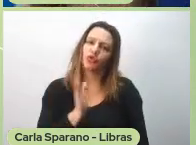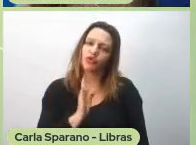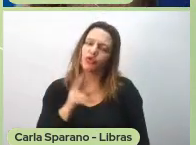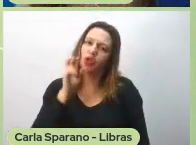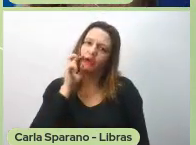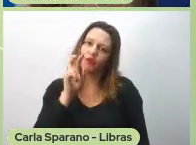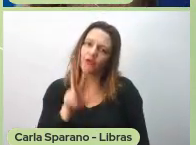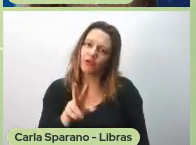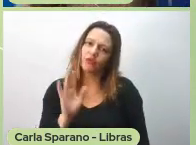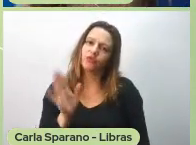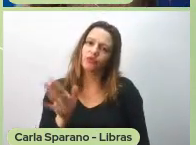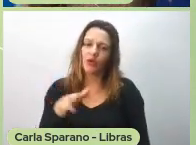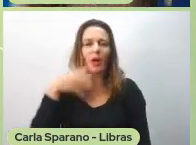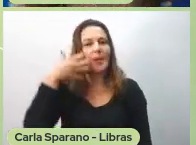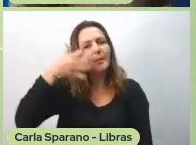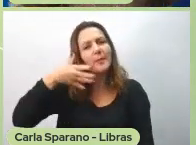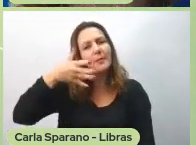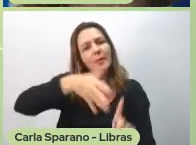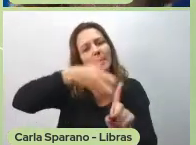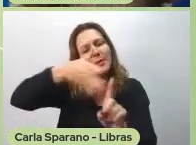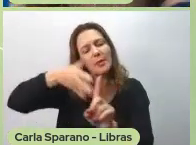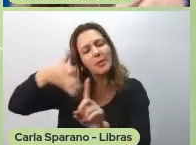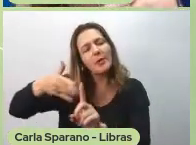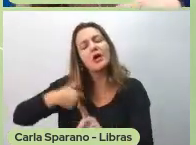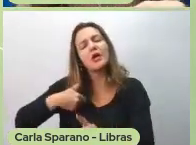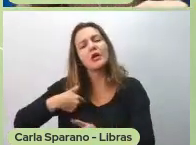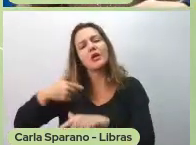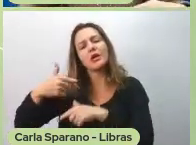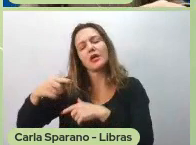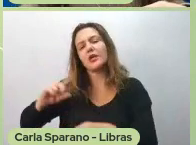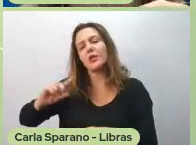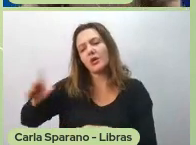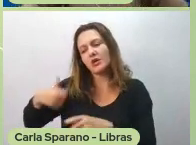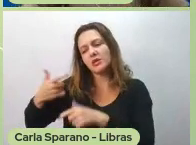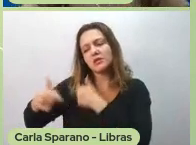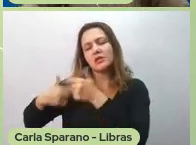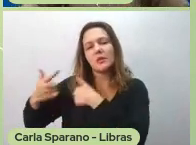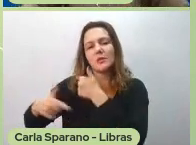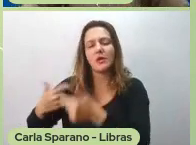eu trabalhei em algumas das empresas que estão aqui